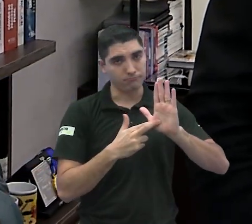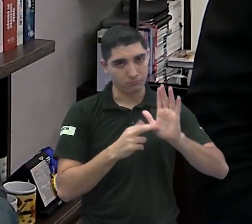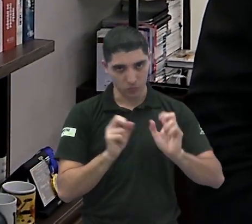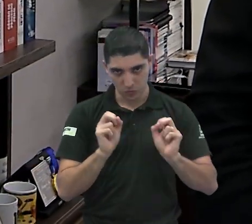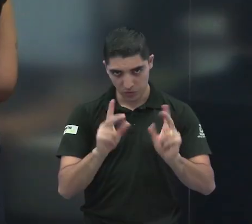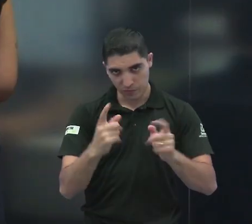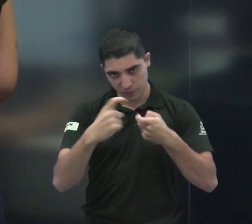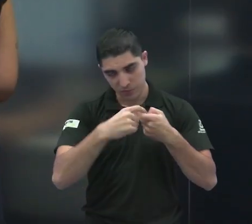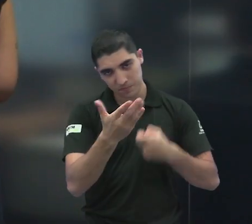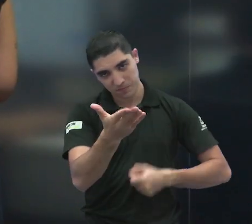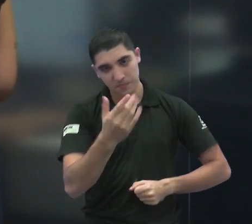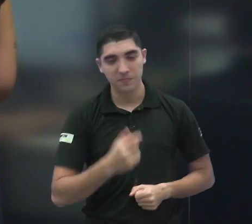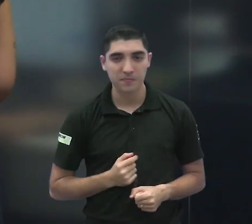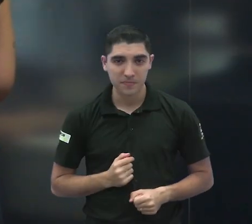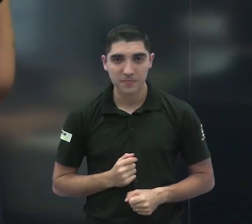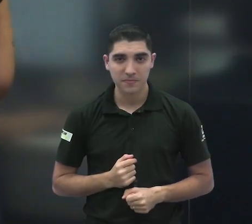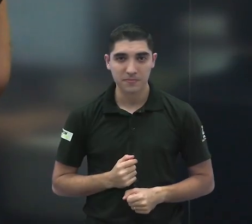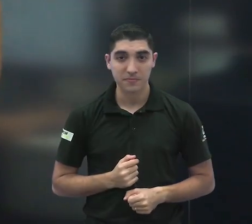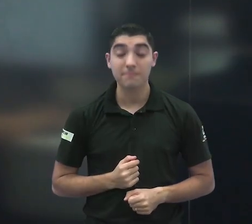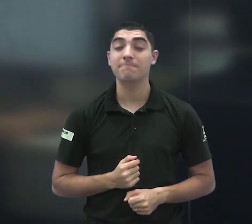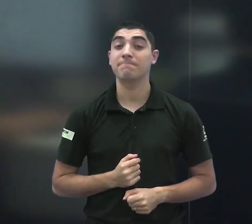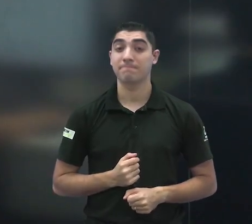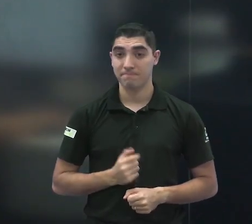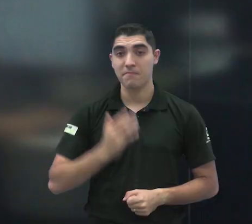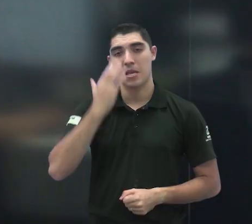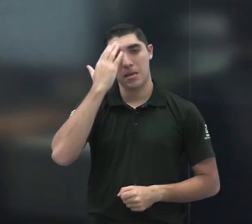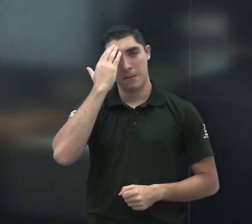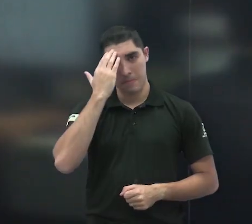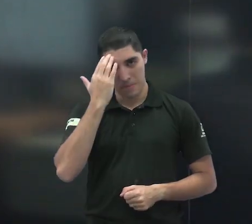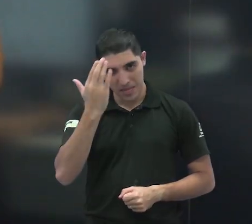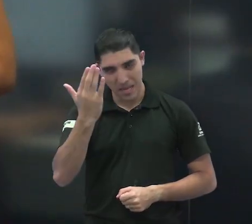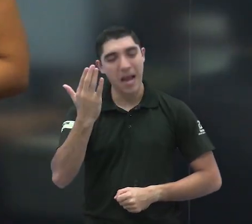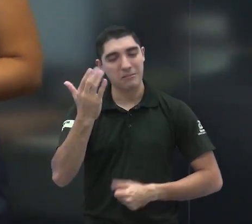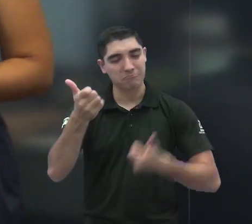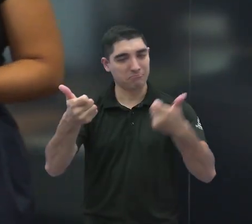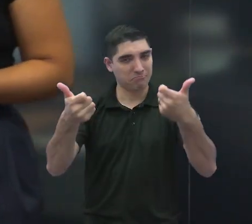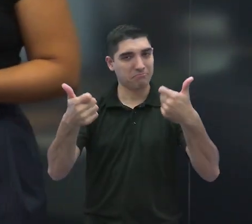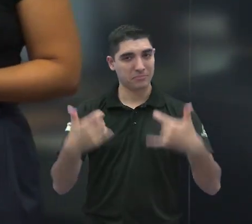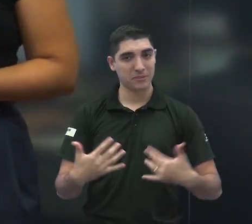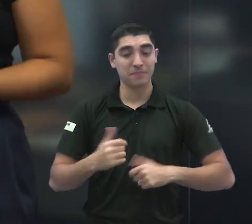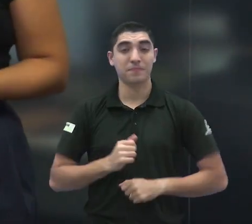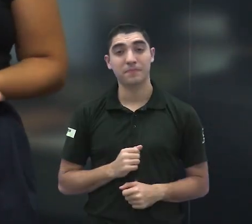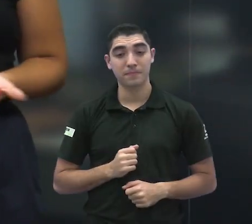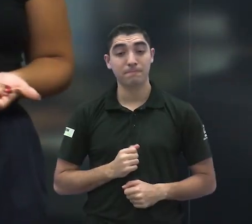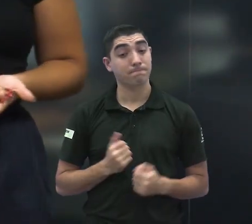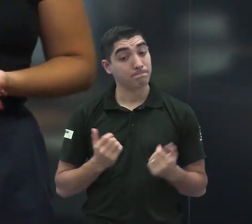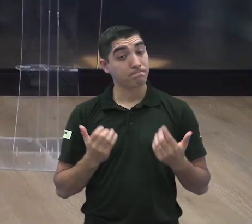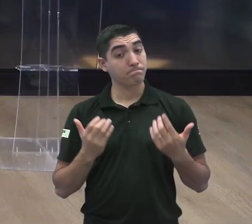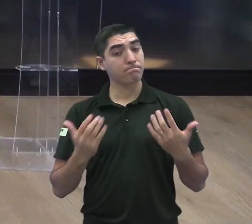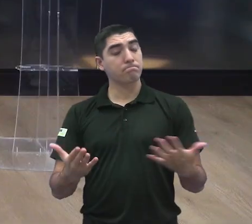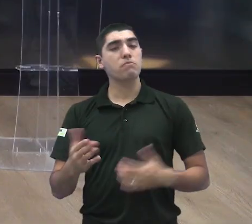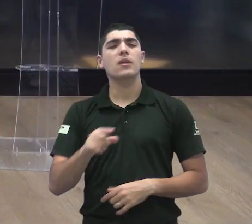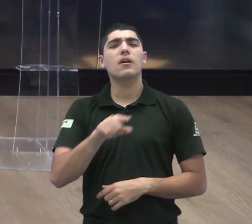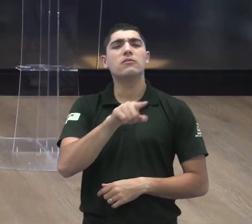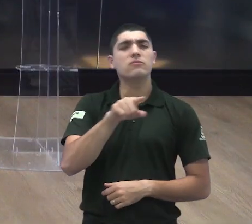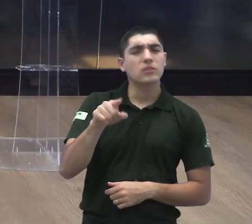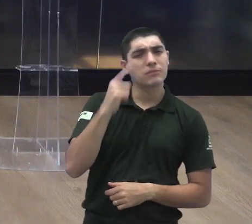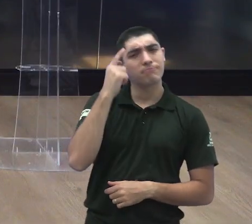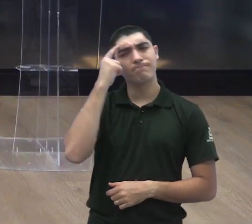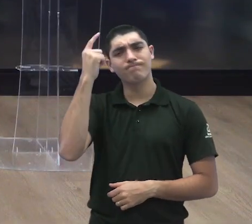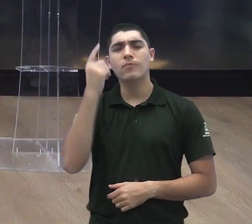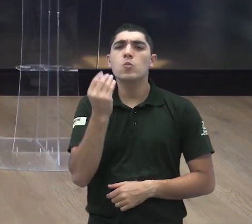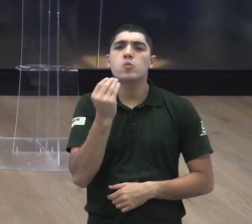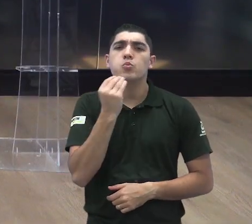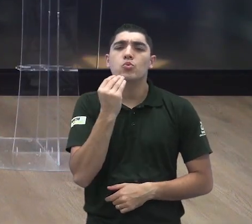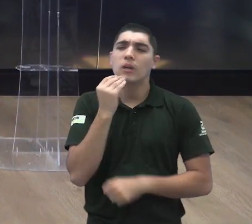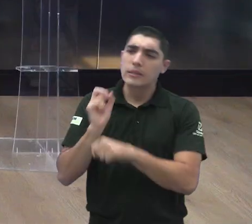num assunto importante como esse. Volto com você. Obrigada pelas informações, Marvin. Bom, e se você busca